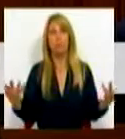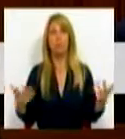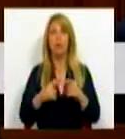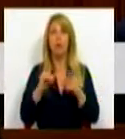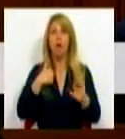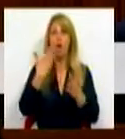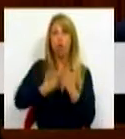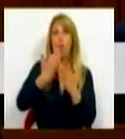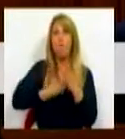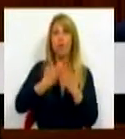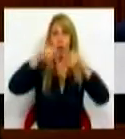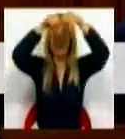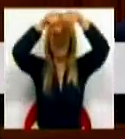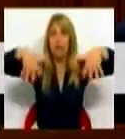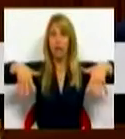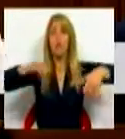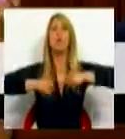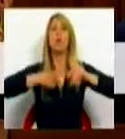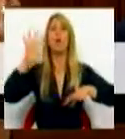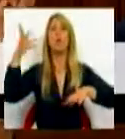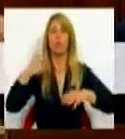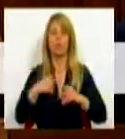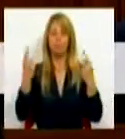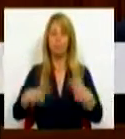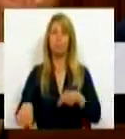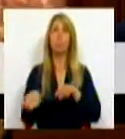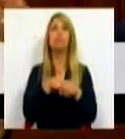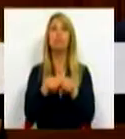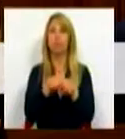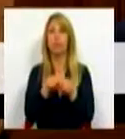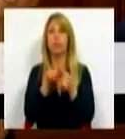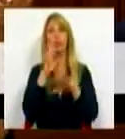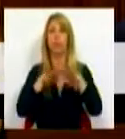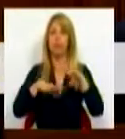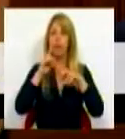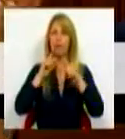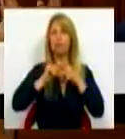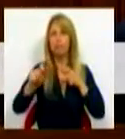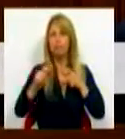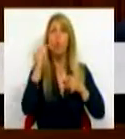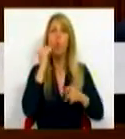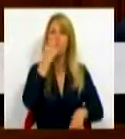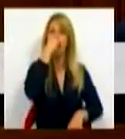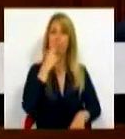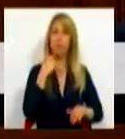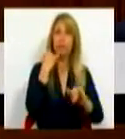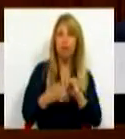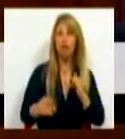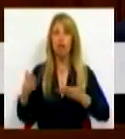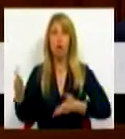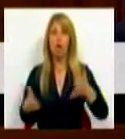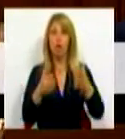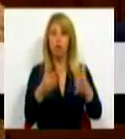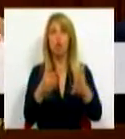que normalmente acontece é existir, de facto, uma política onde se define um perfil de risco, onde se define, digamos, orientações